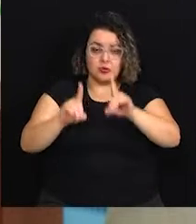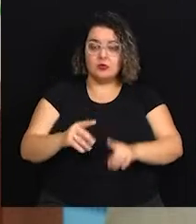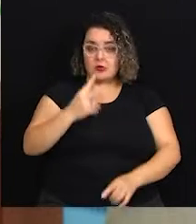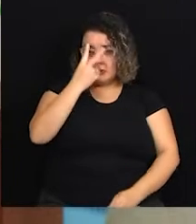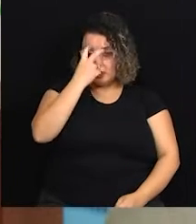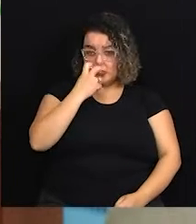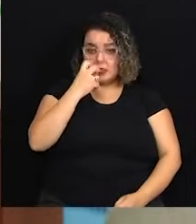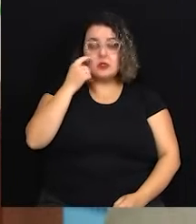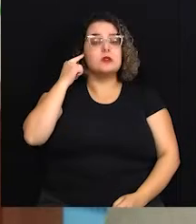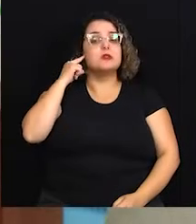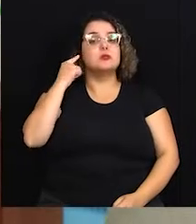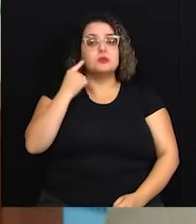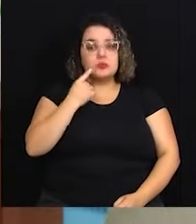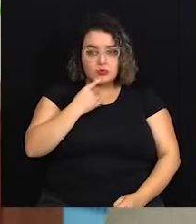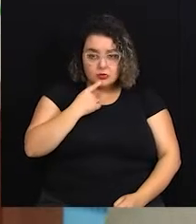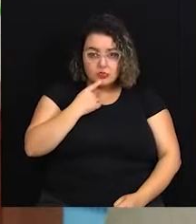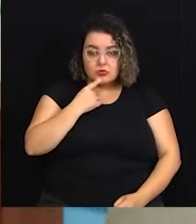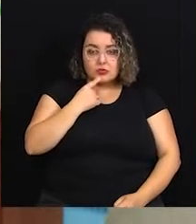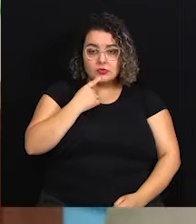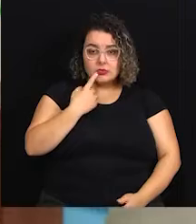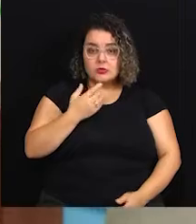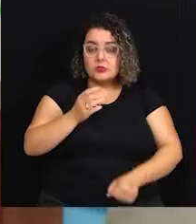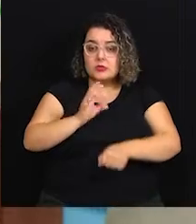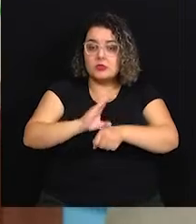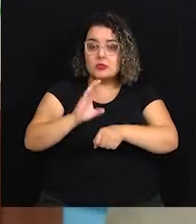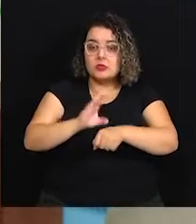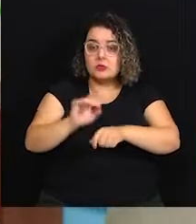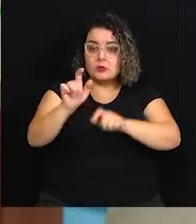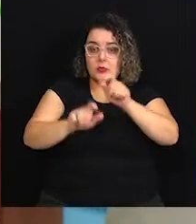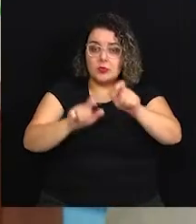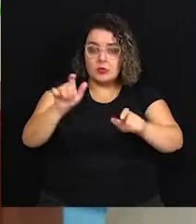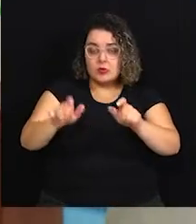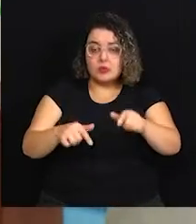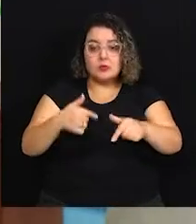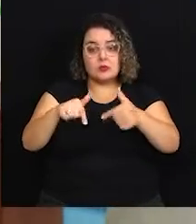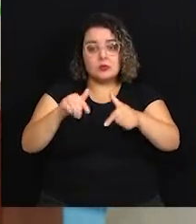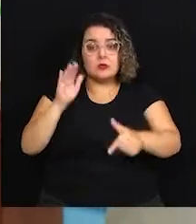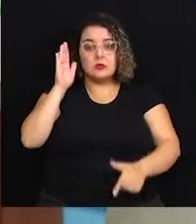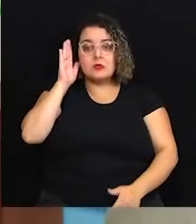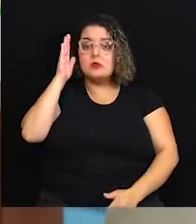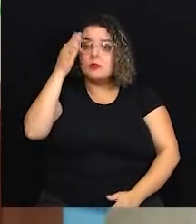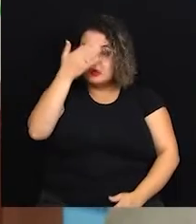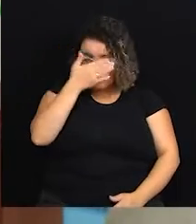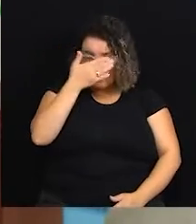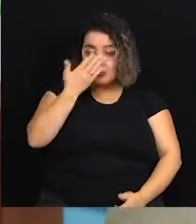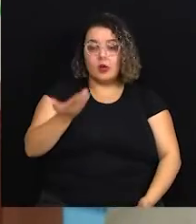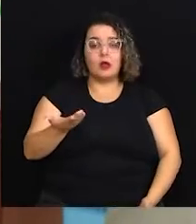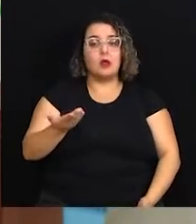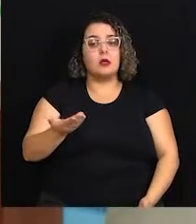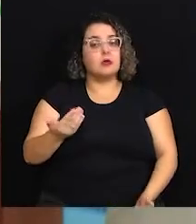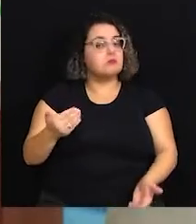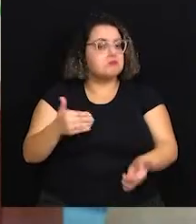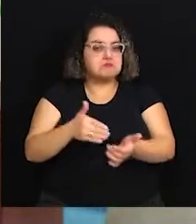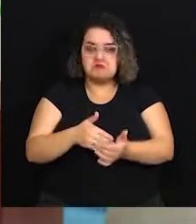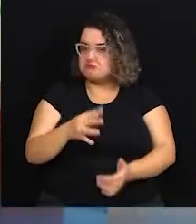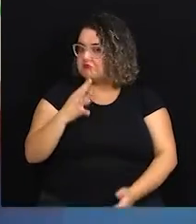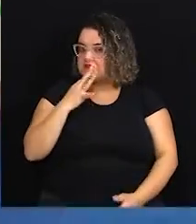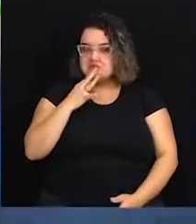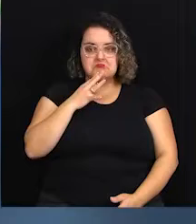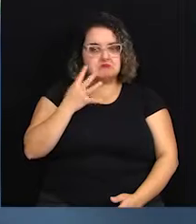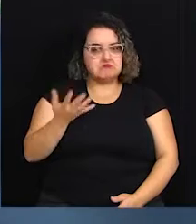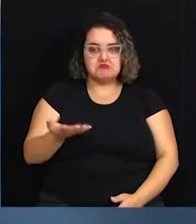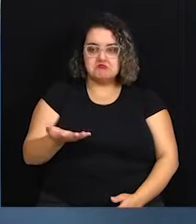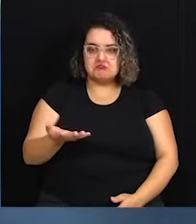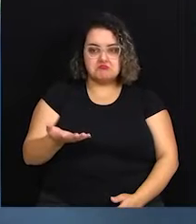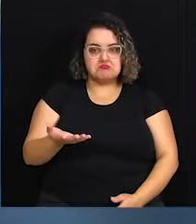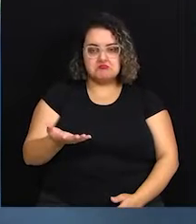e surdez, e nesse curso eu conheci pessoas que trabalhavam com surdos cegos, que até então eu não conhecia.